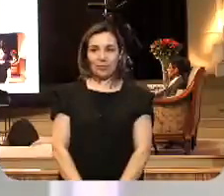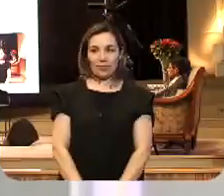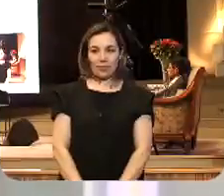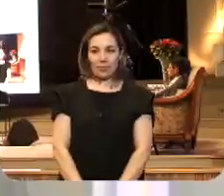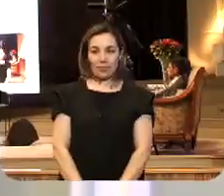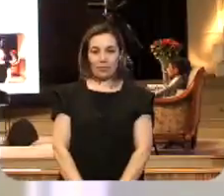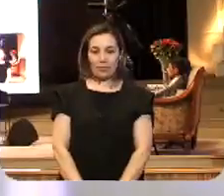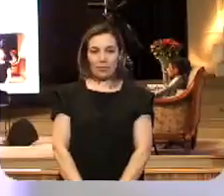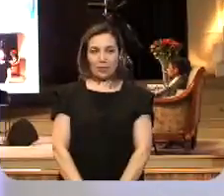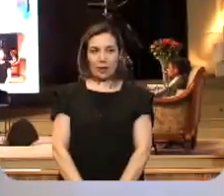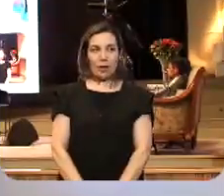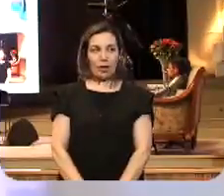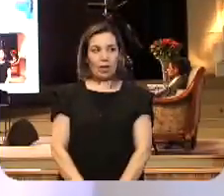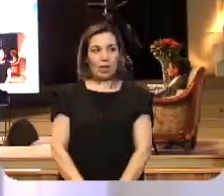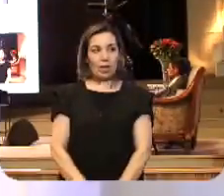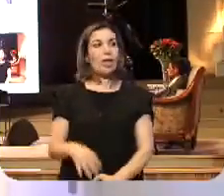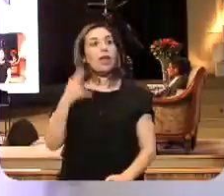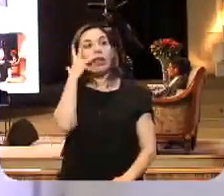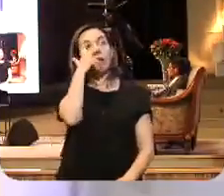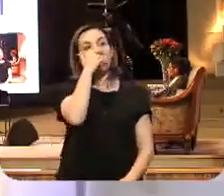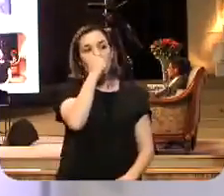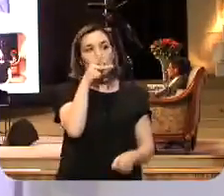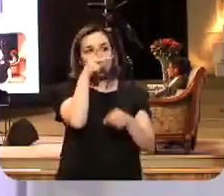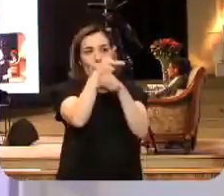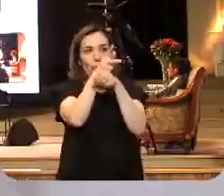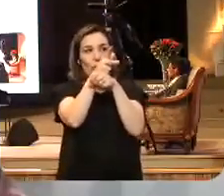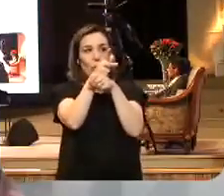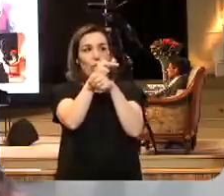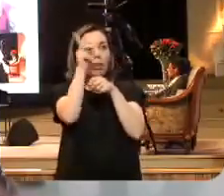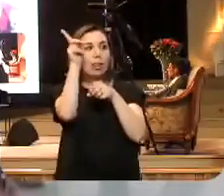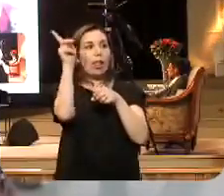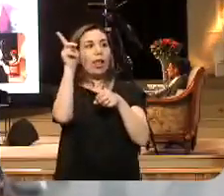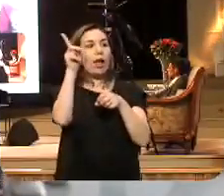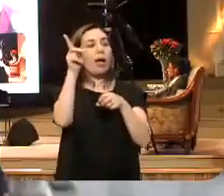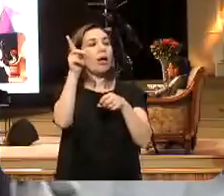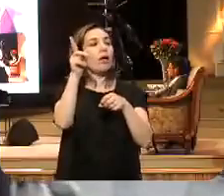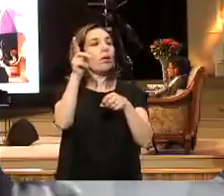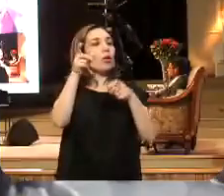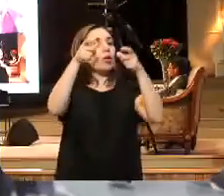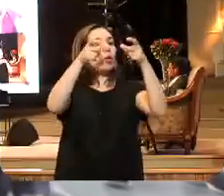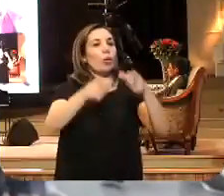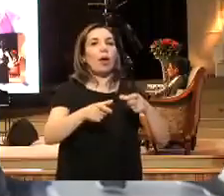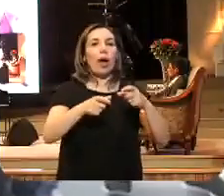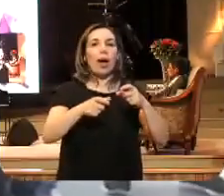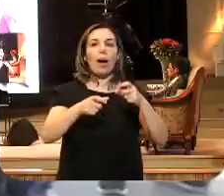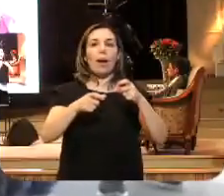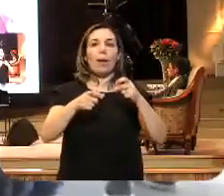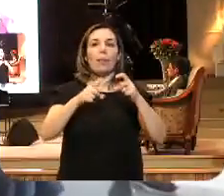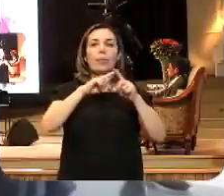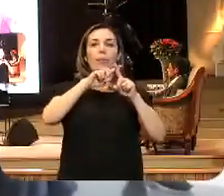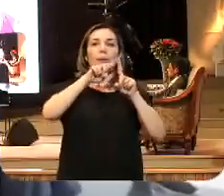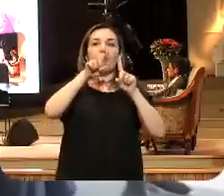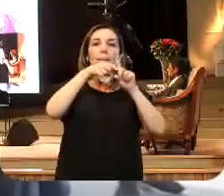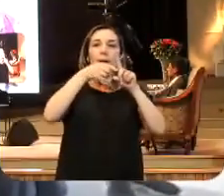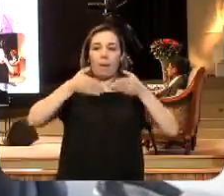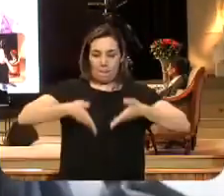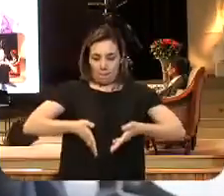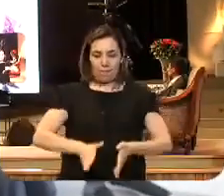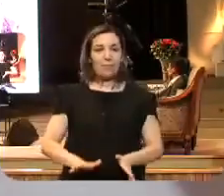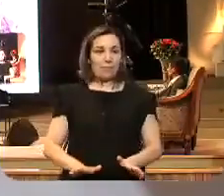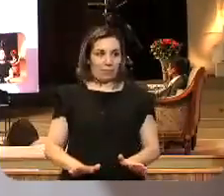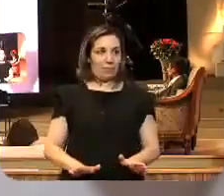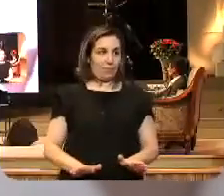Essa nossa cena linda, ela é um presente cirúrgico de Deus. Obstétrico, tá? Então, somos pode gente